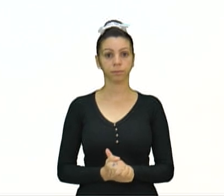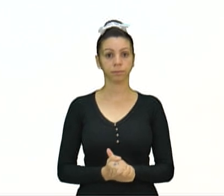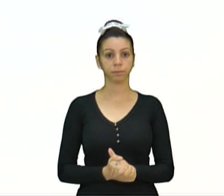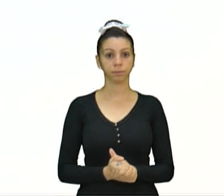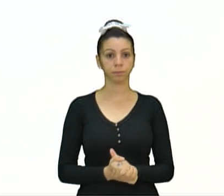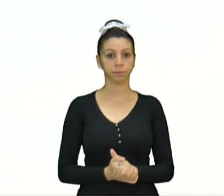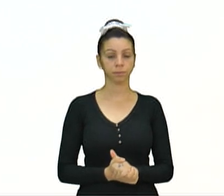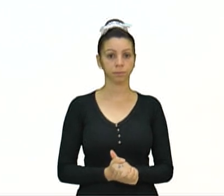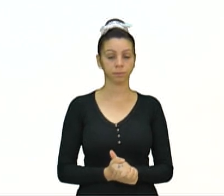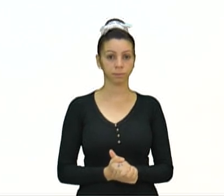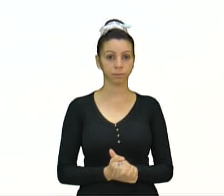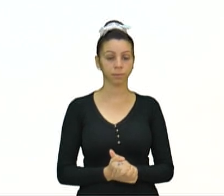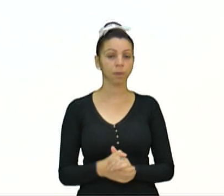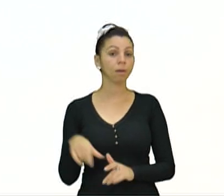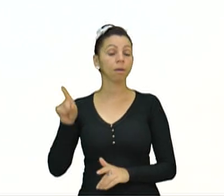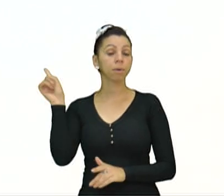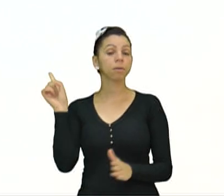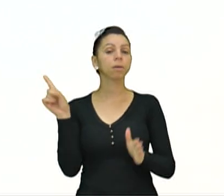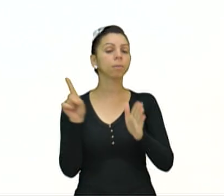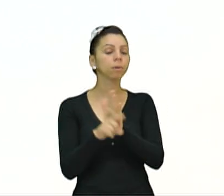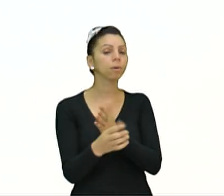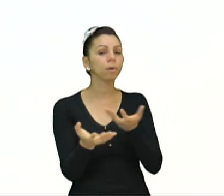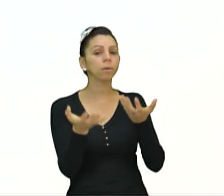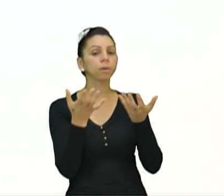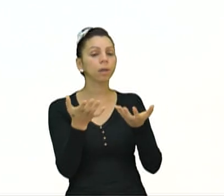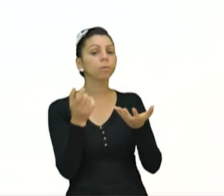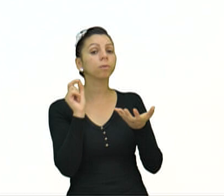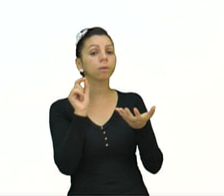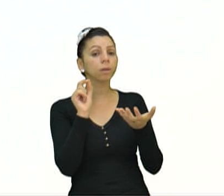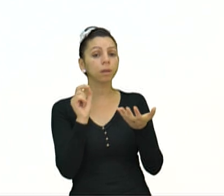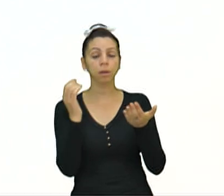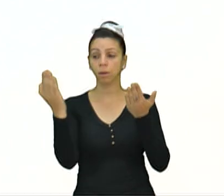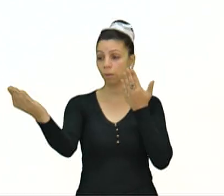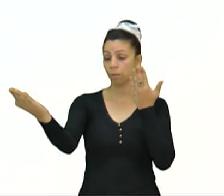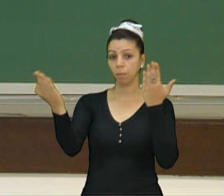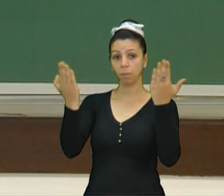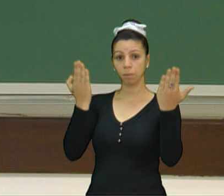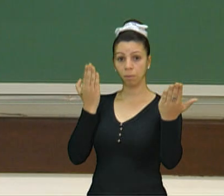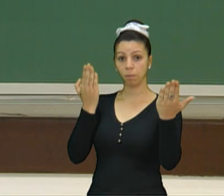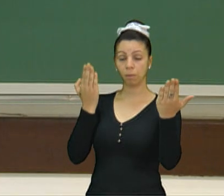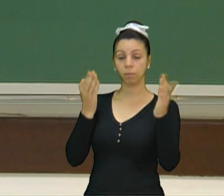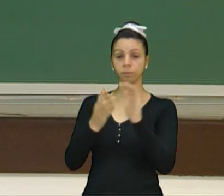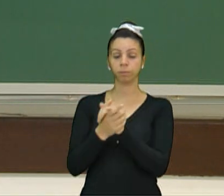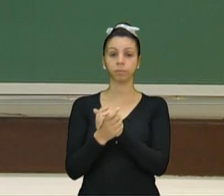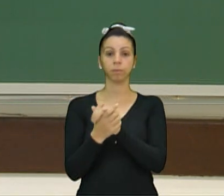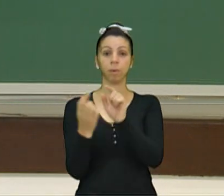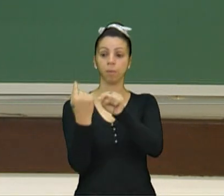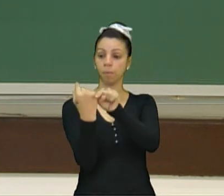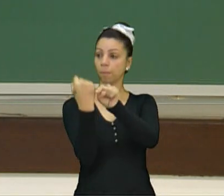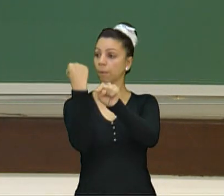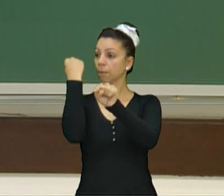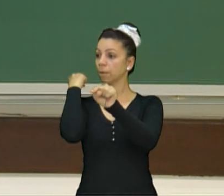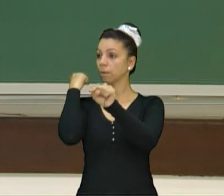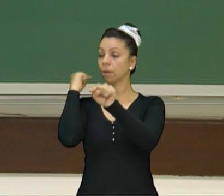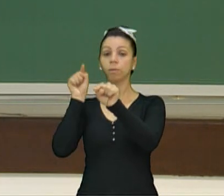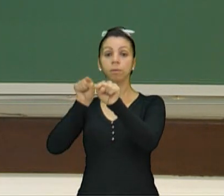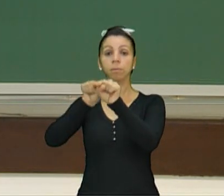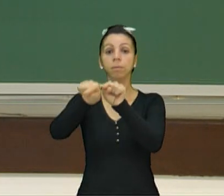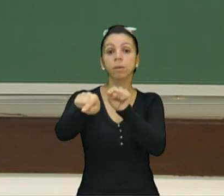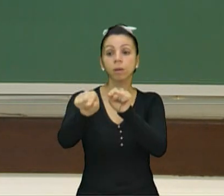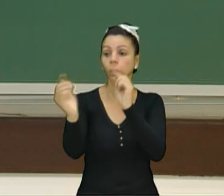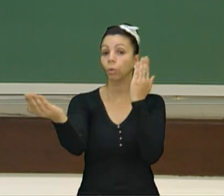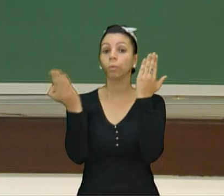nowadays? Para essa pergunta aqui, eu quero que vocês façam uma comparação entre o passado e o presente no que diz